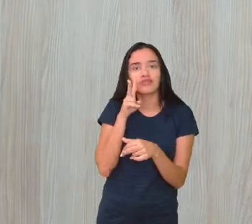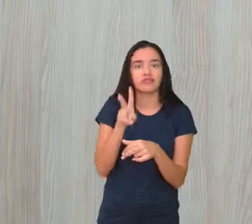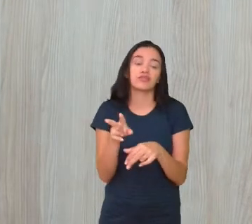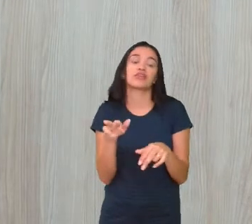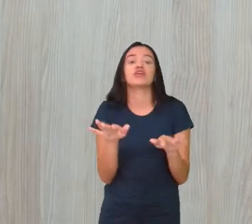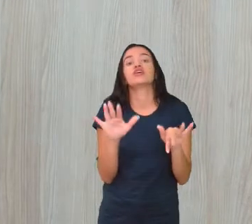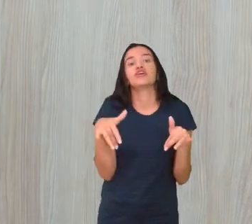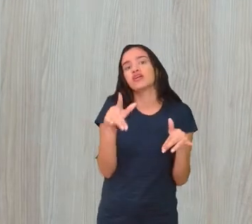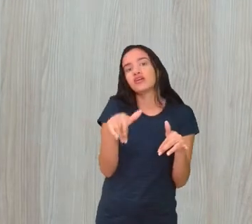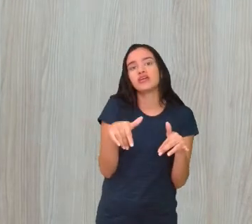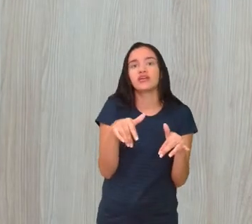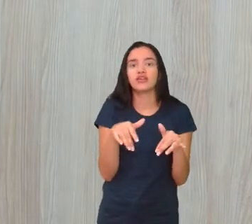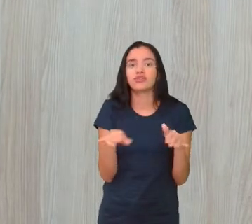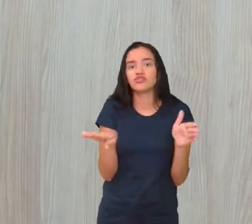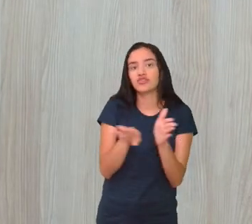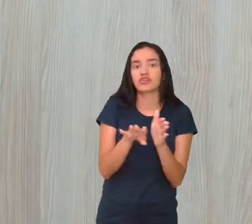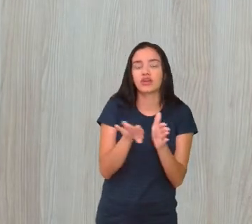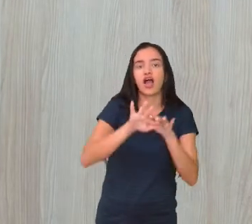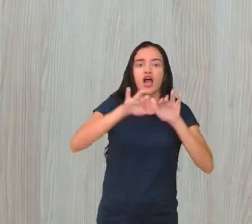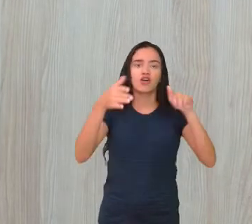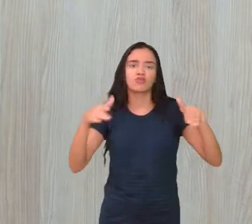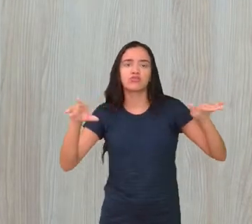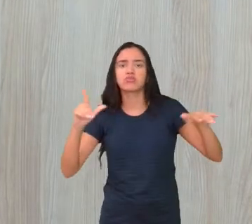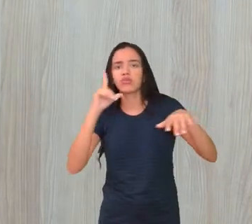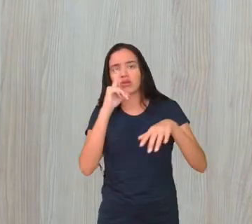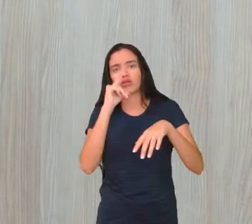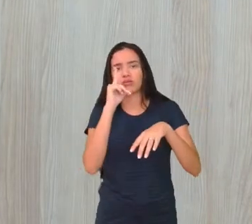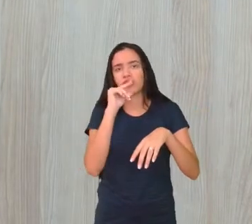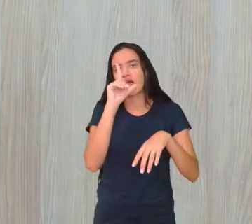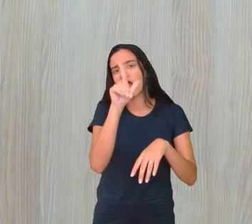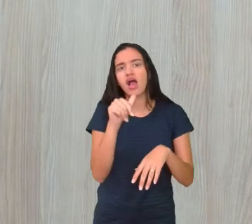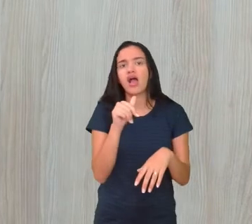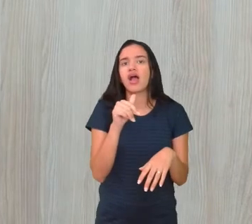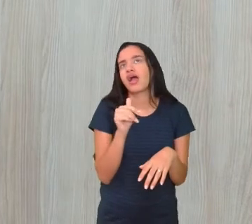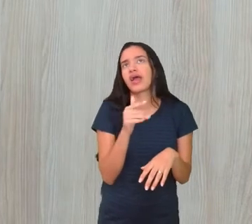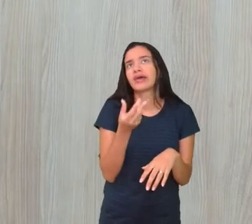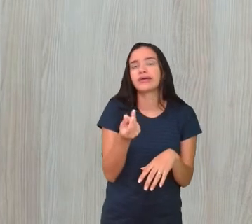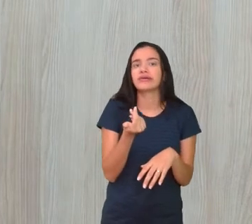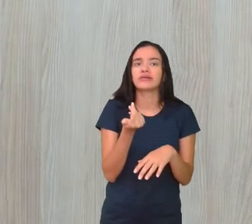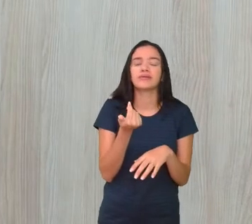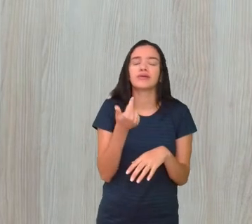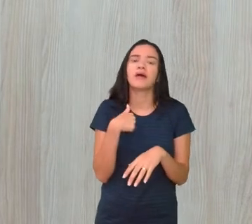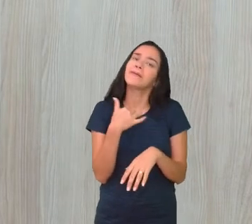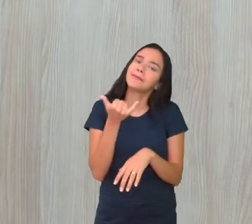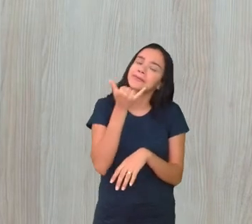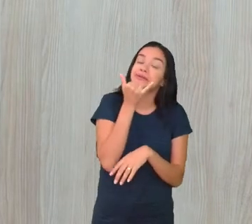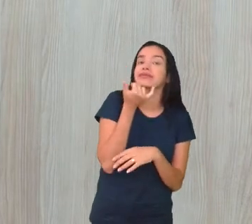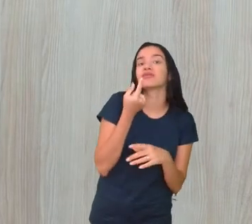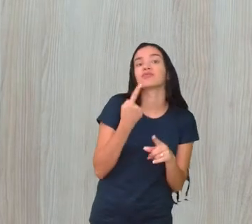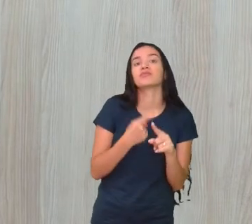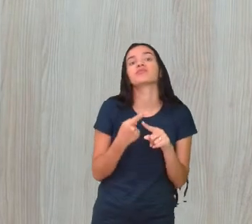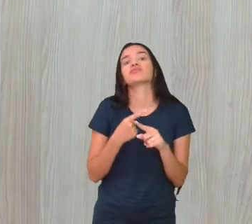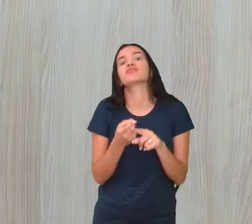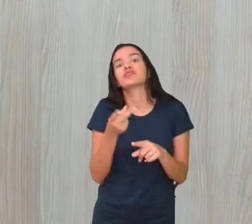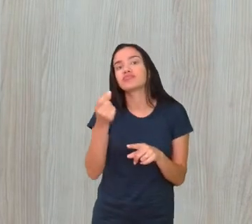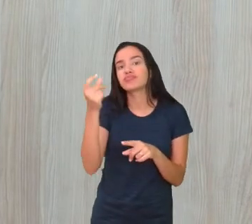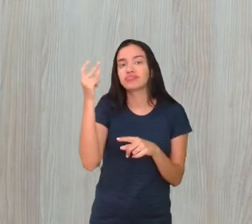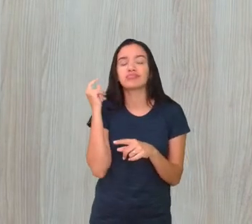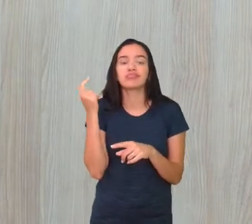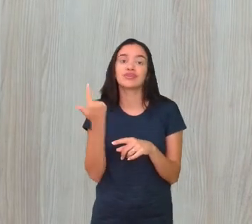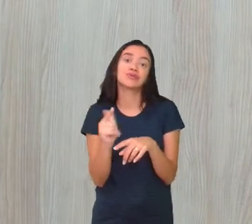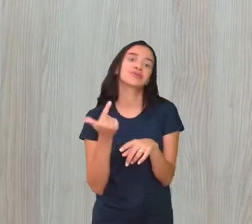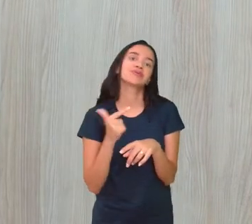mares, monstros tenebrosos, é até, vamos dizer assim, perdoável, porque na época não tinha